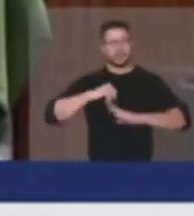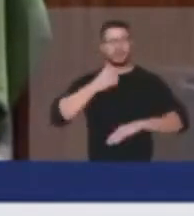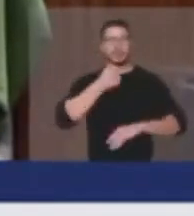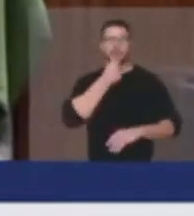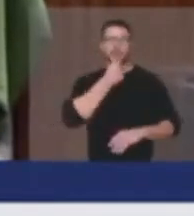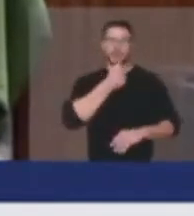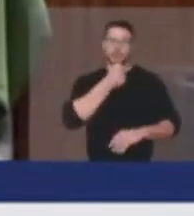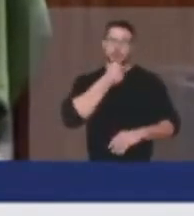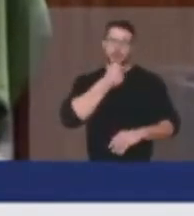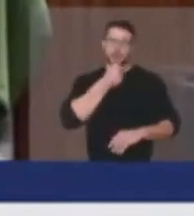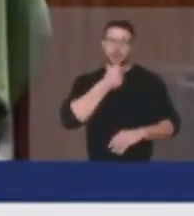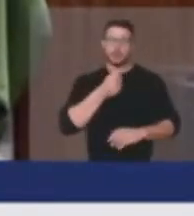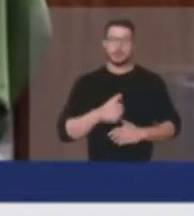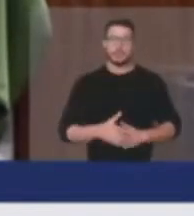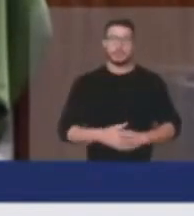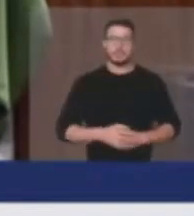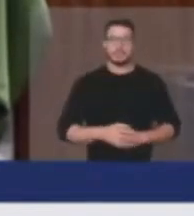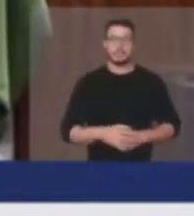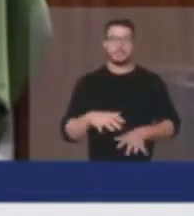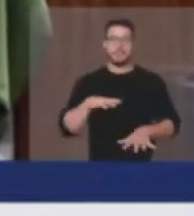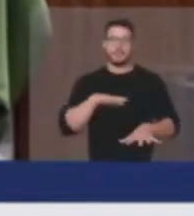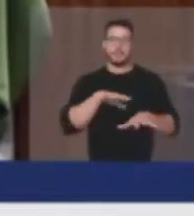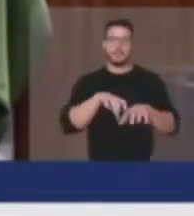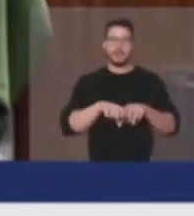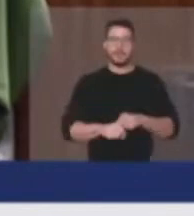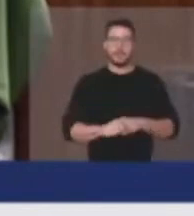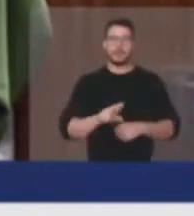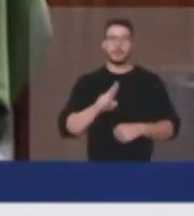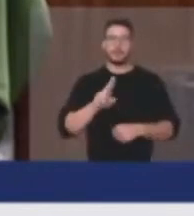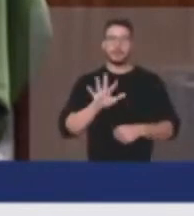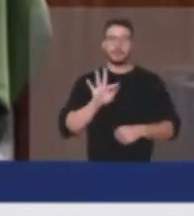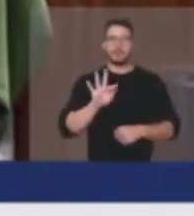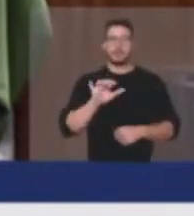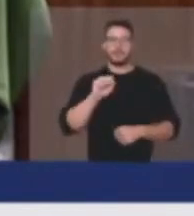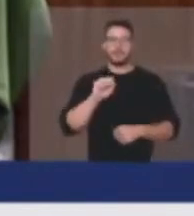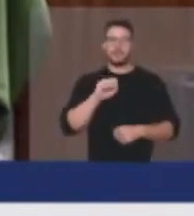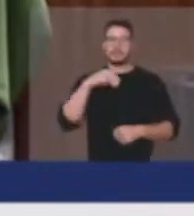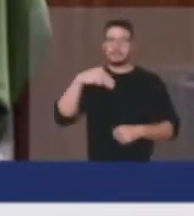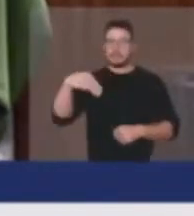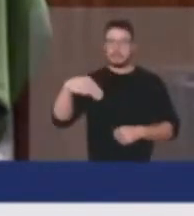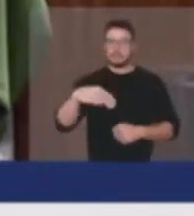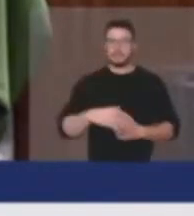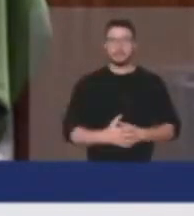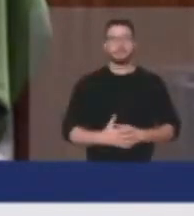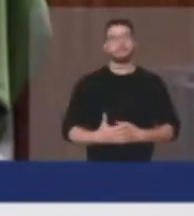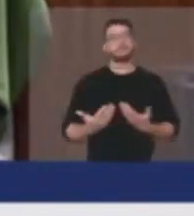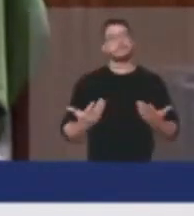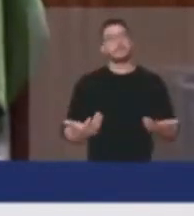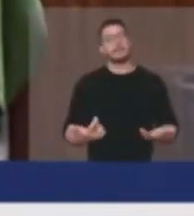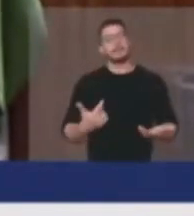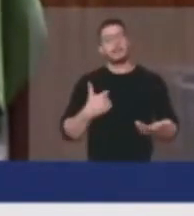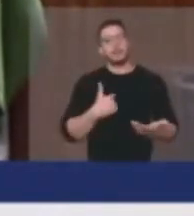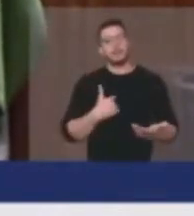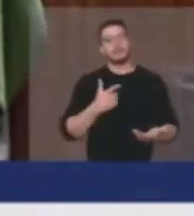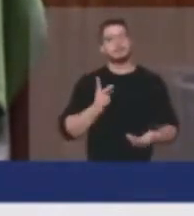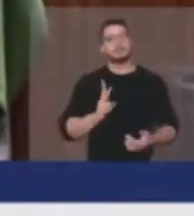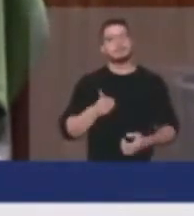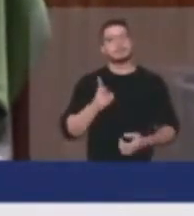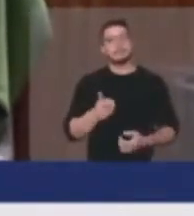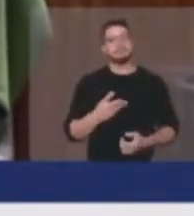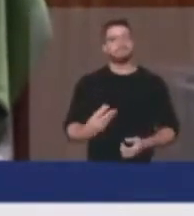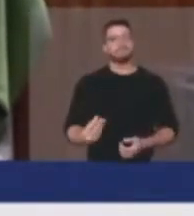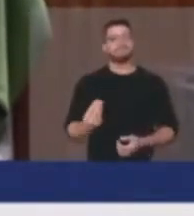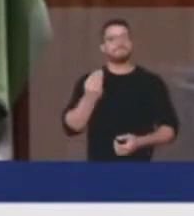pela Universidade Federal de Santa Maria e acompanho e tento compreender a